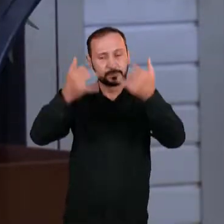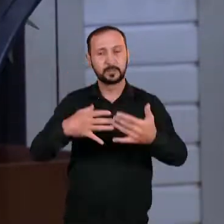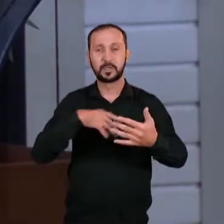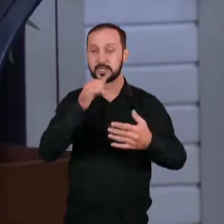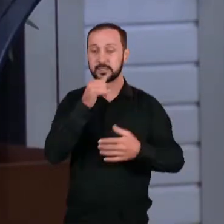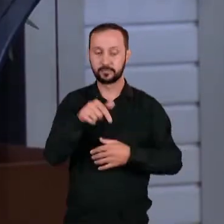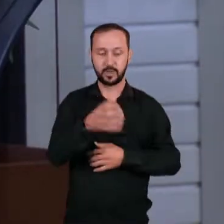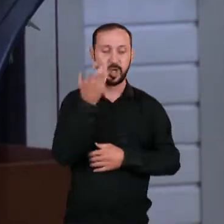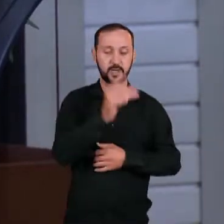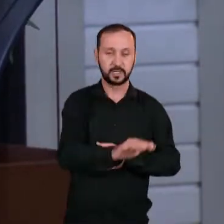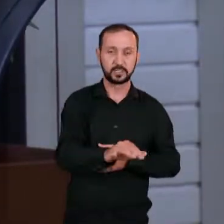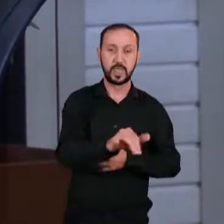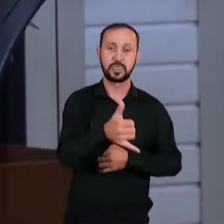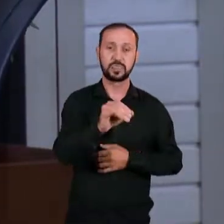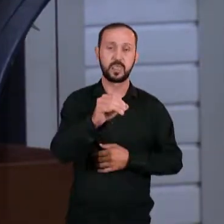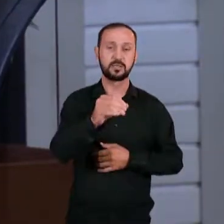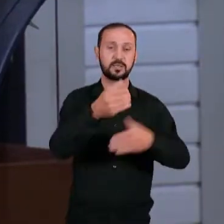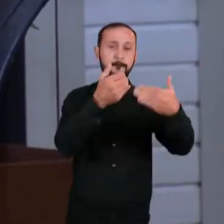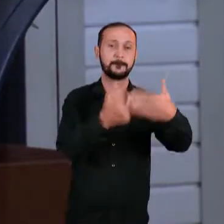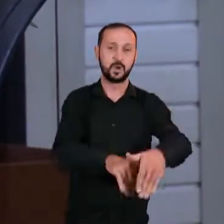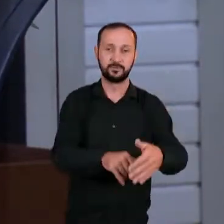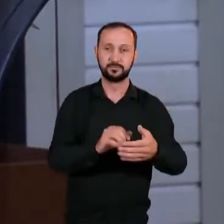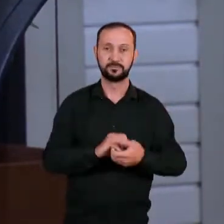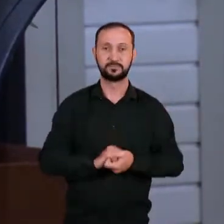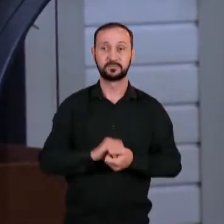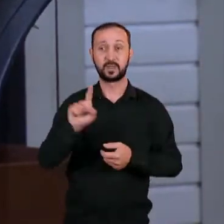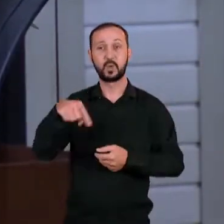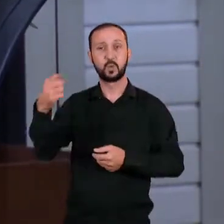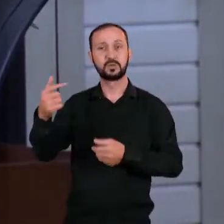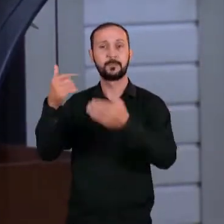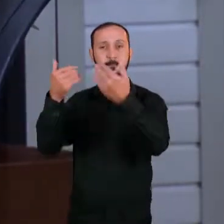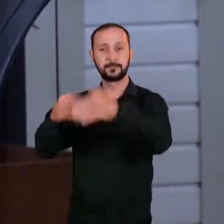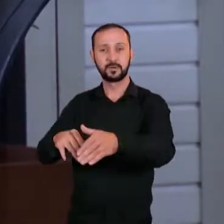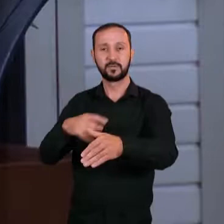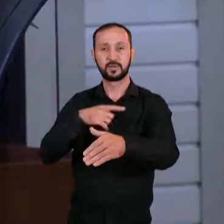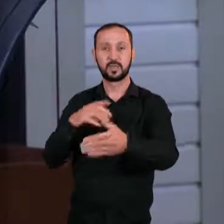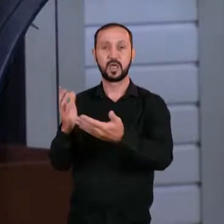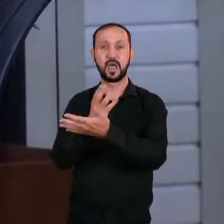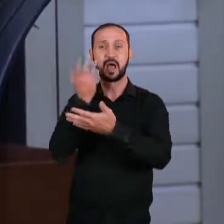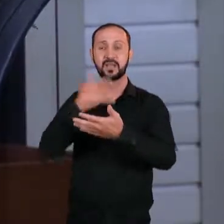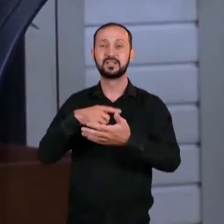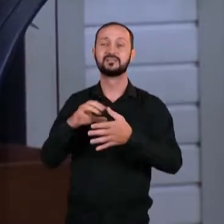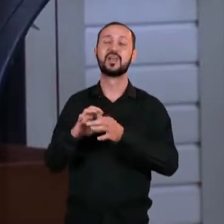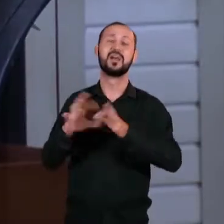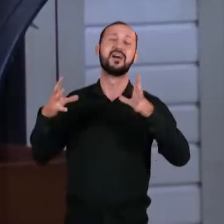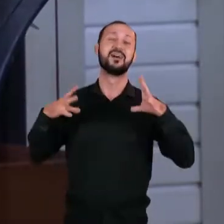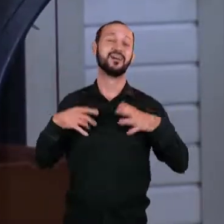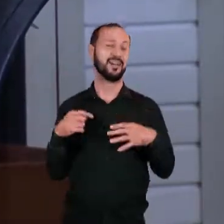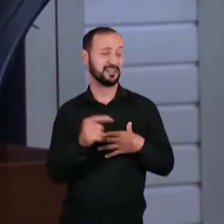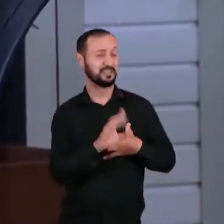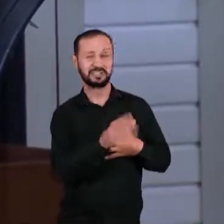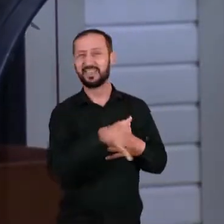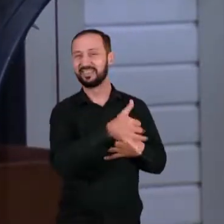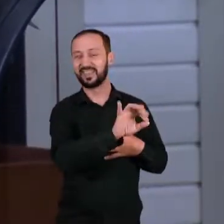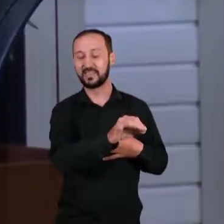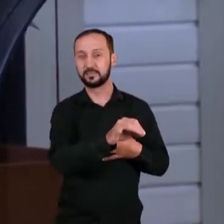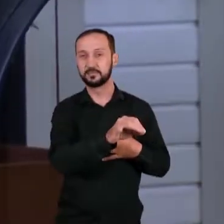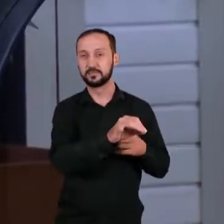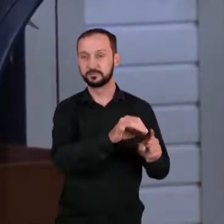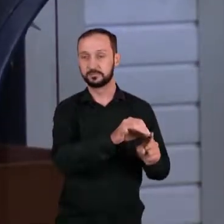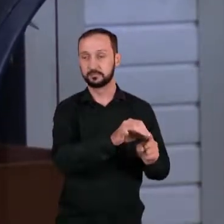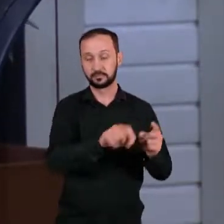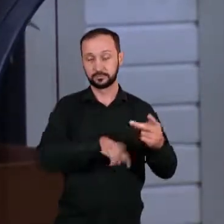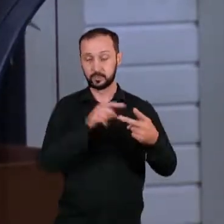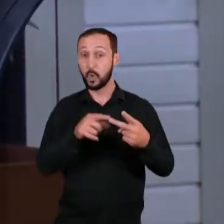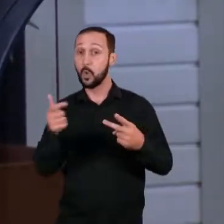10 numa prova, né? Então, numa próxima prova, vai ter a criança que vai relaxar, porque ela não precisa tirar tanta nota, e vai ter a criança que ela vai se